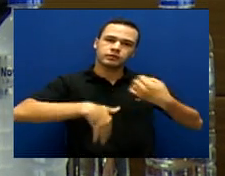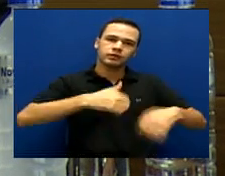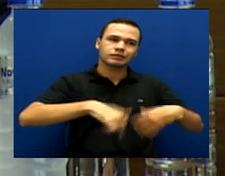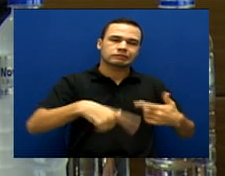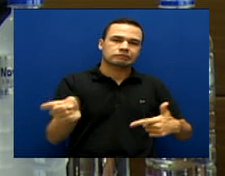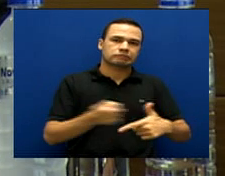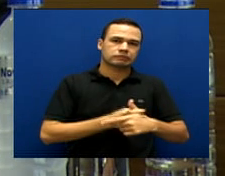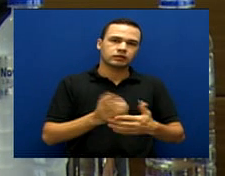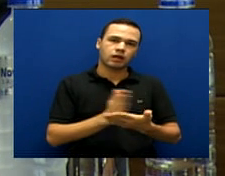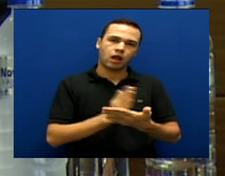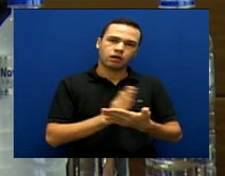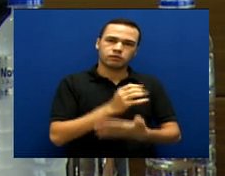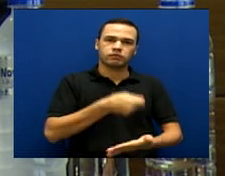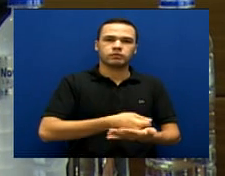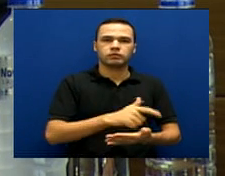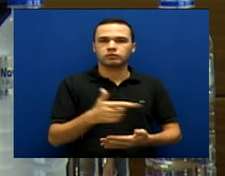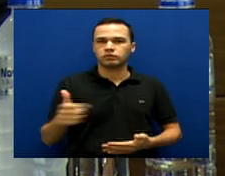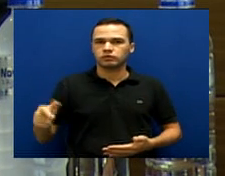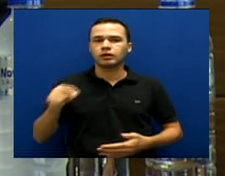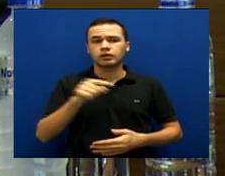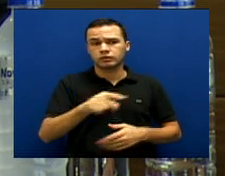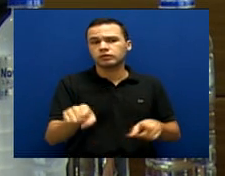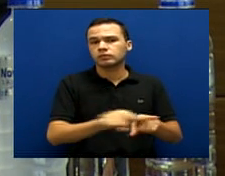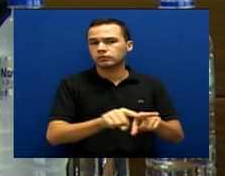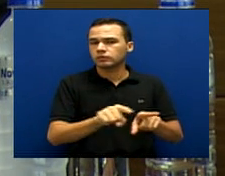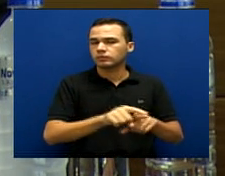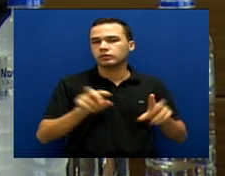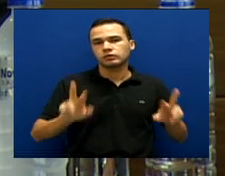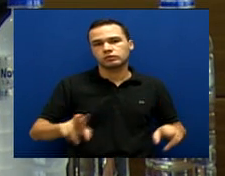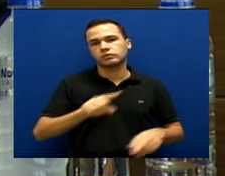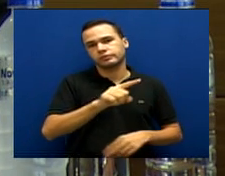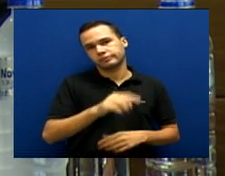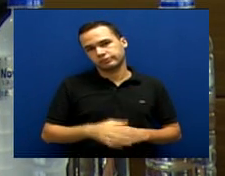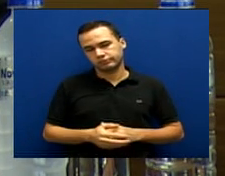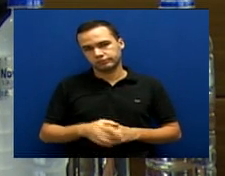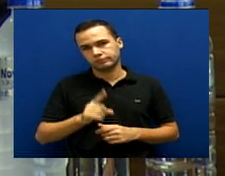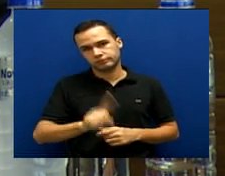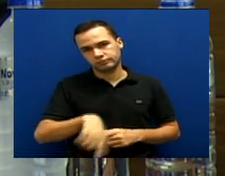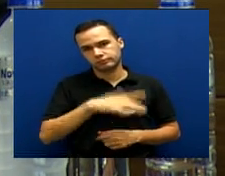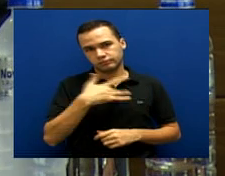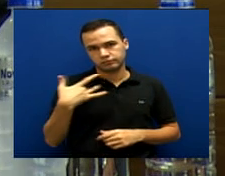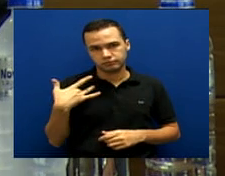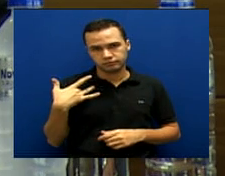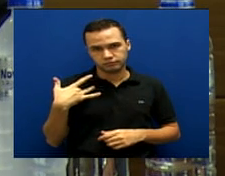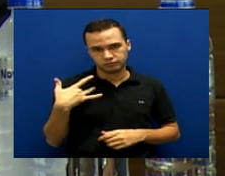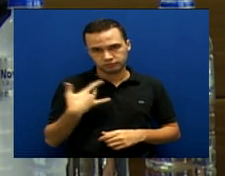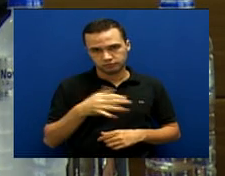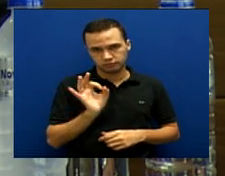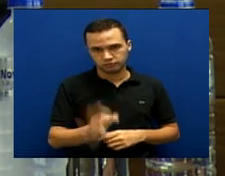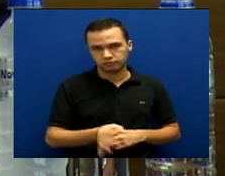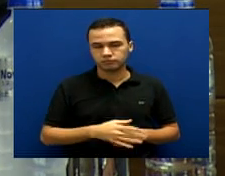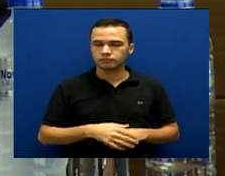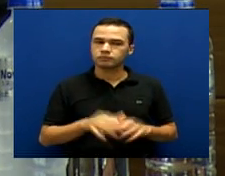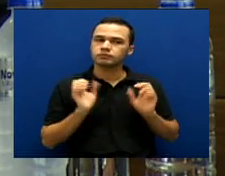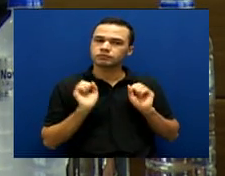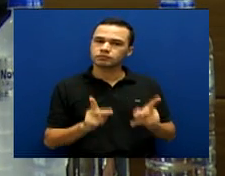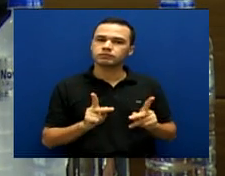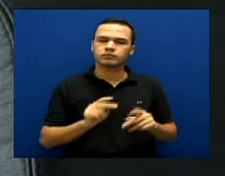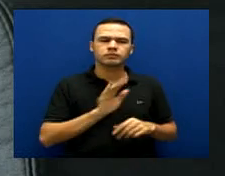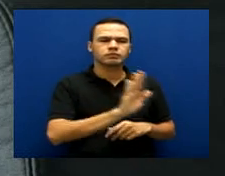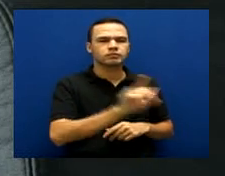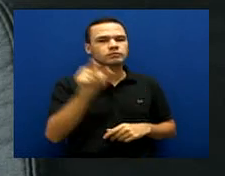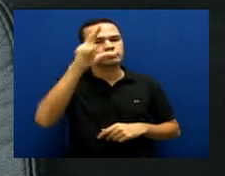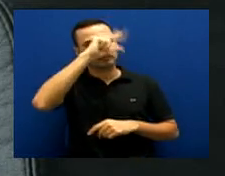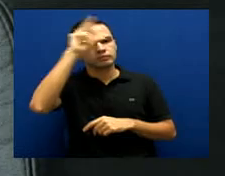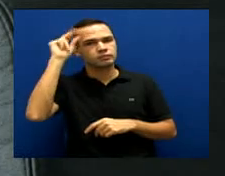pagar inclusive as essas situações que ele que ele encontrou na questão de saúde que também se dissessem mas as contas da